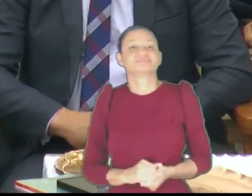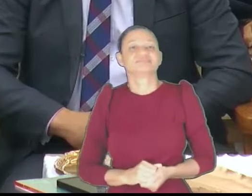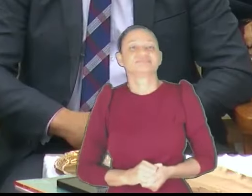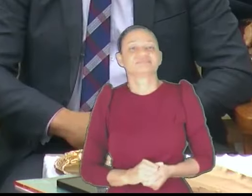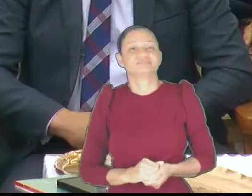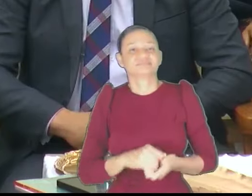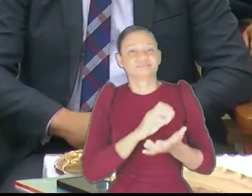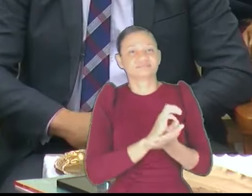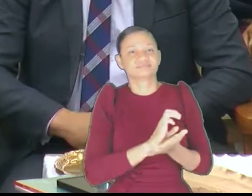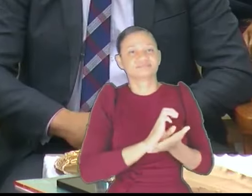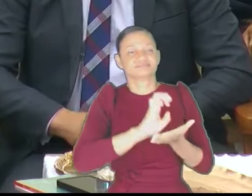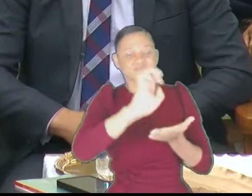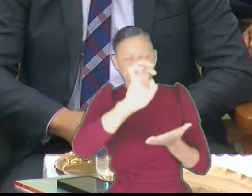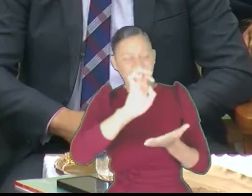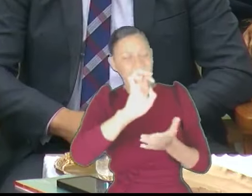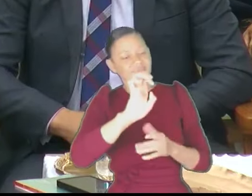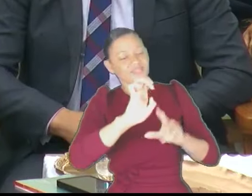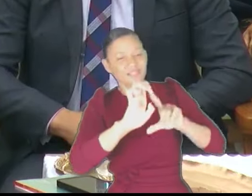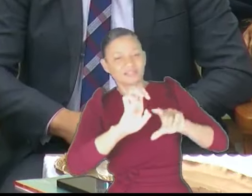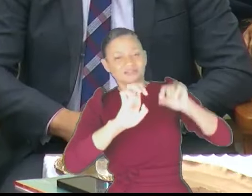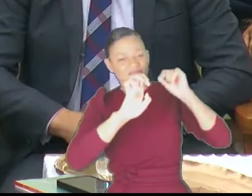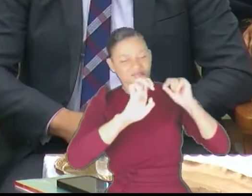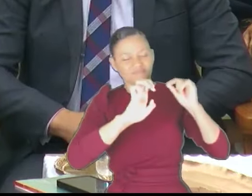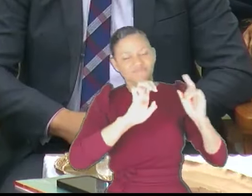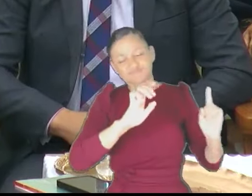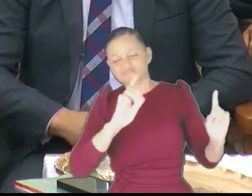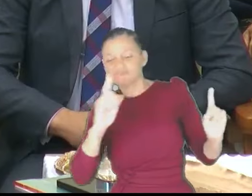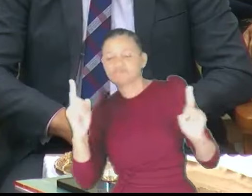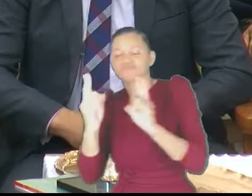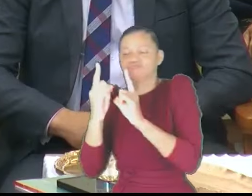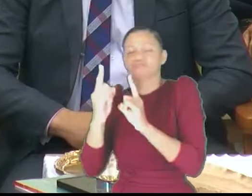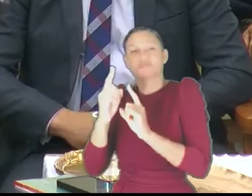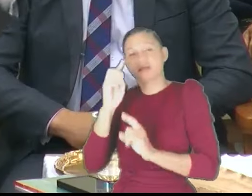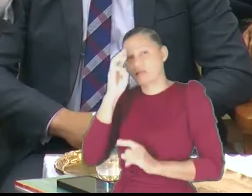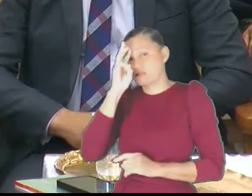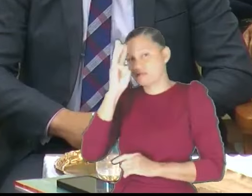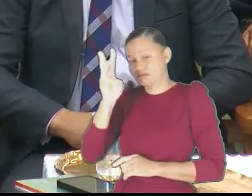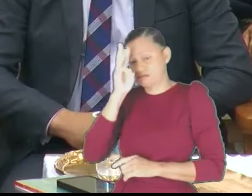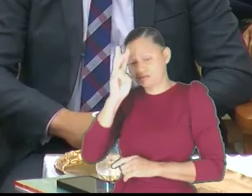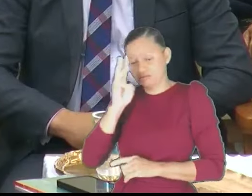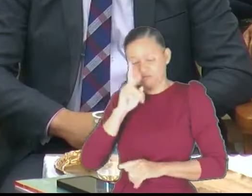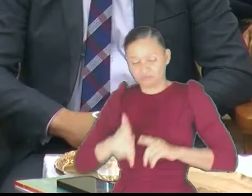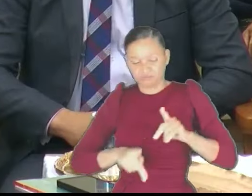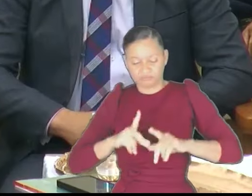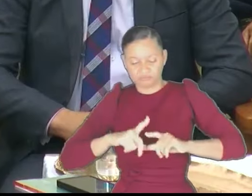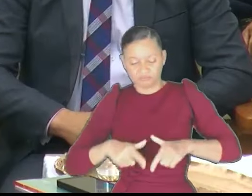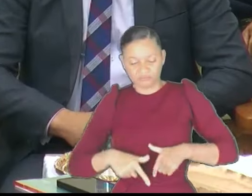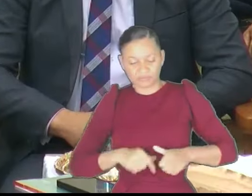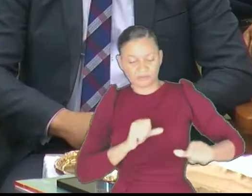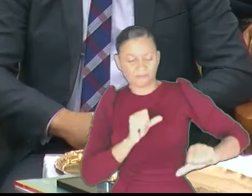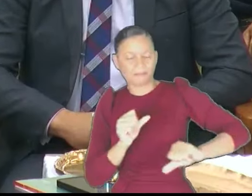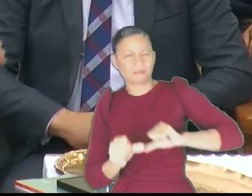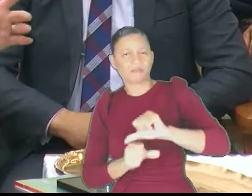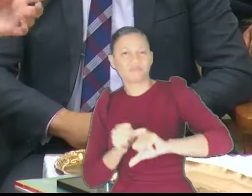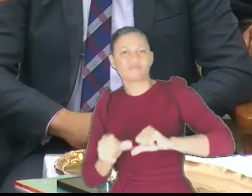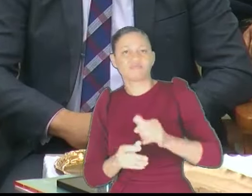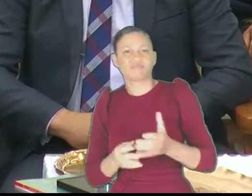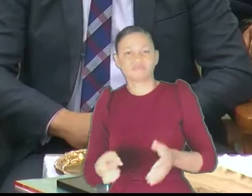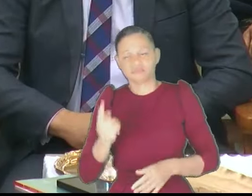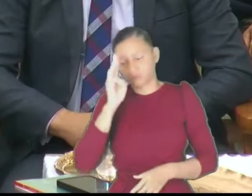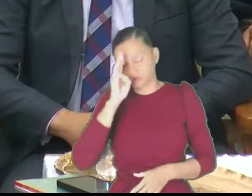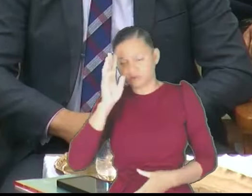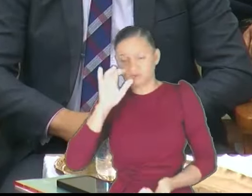Elias é levantado por Deus para ir até Acabe. Israel está vivendo uma transição. Qual é a transição? Acabe